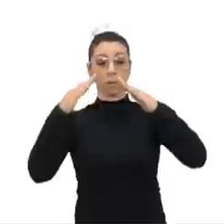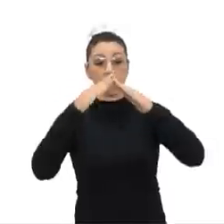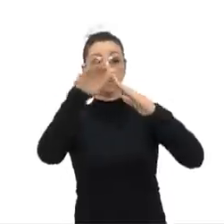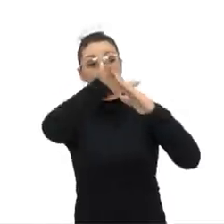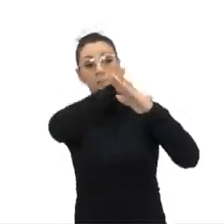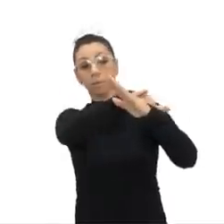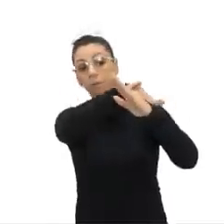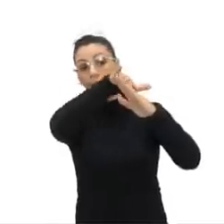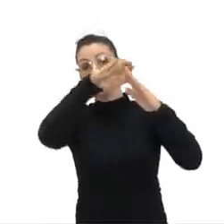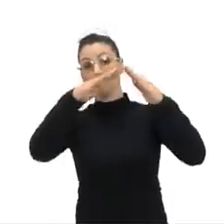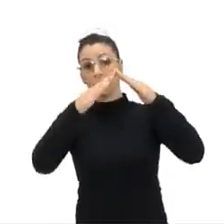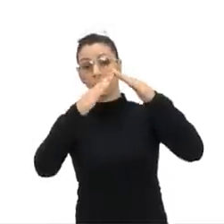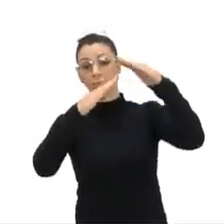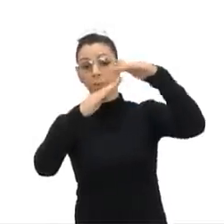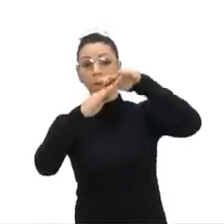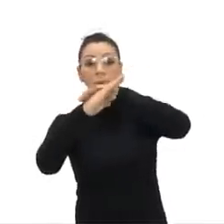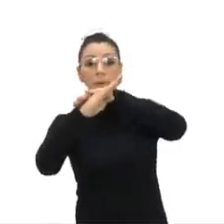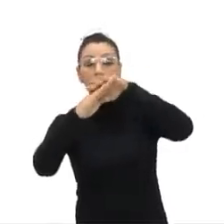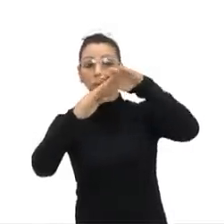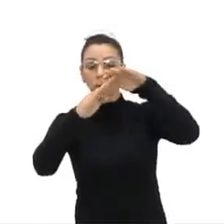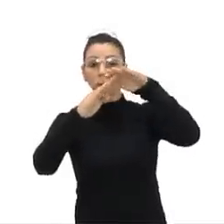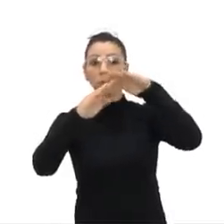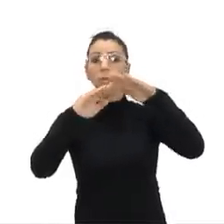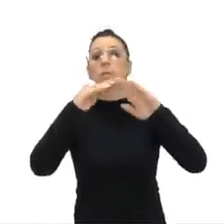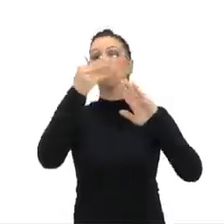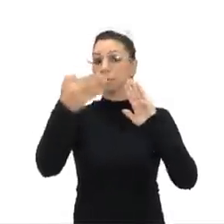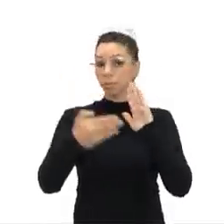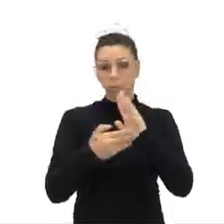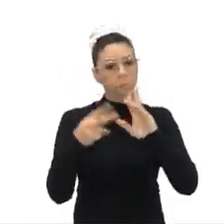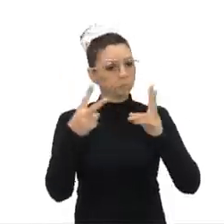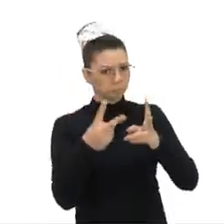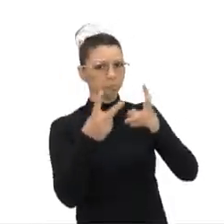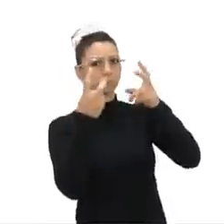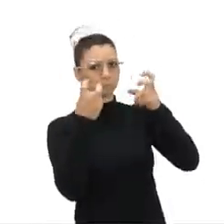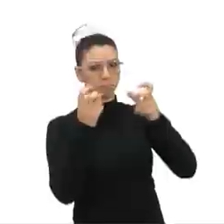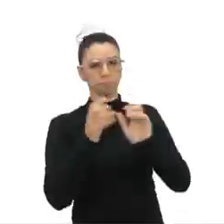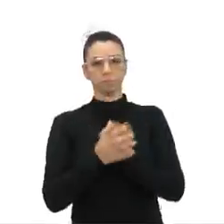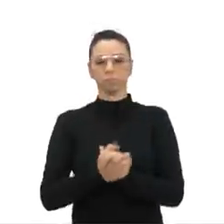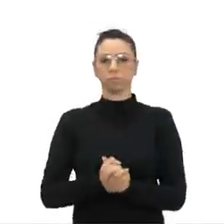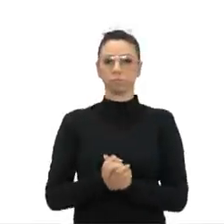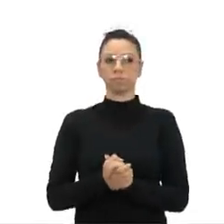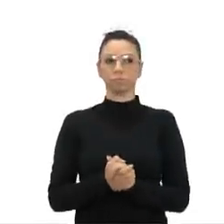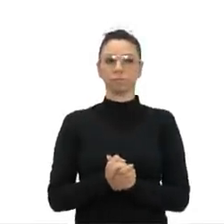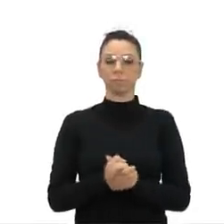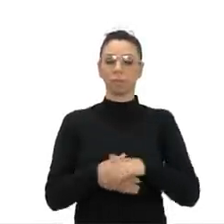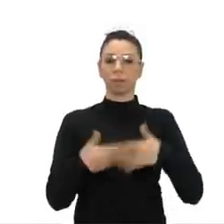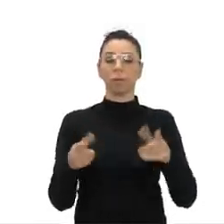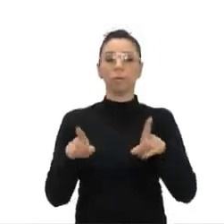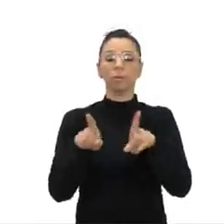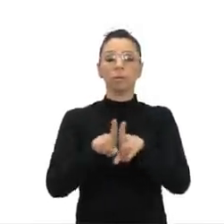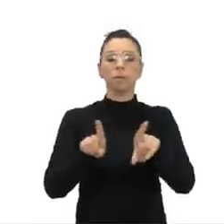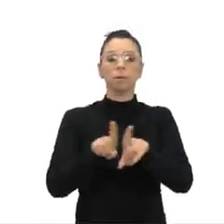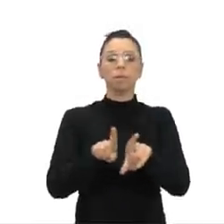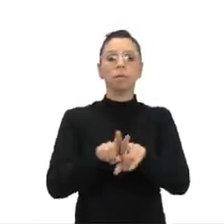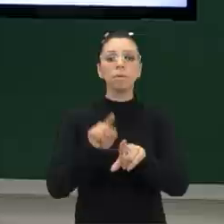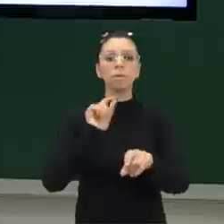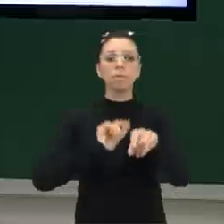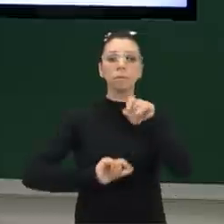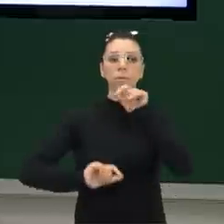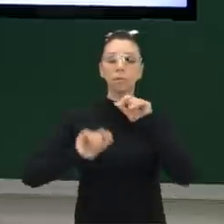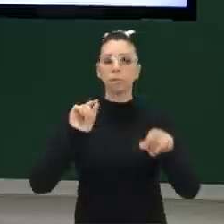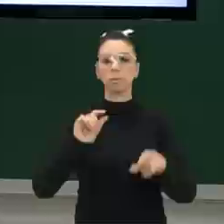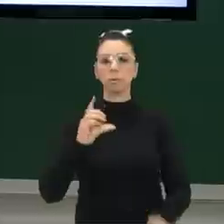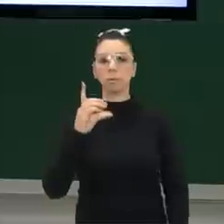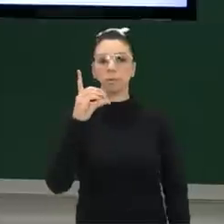da casa. Então nós conseguimos observar todos os telhadinhos. As casas, a gente só consegue ver aqui em